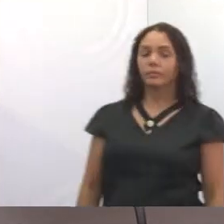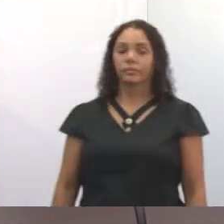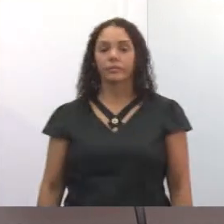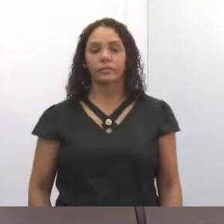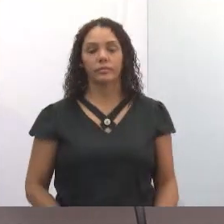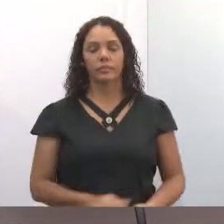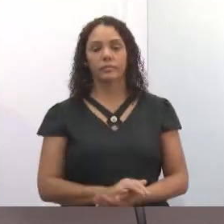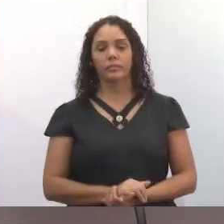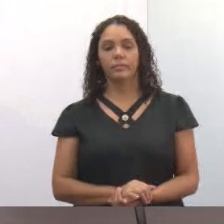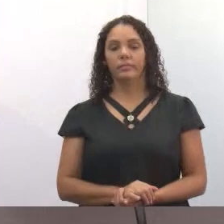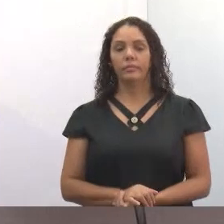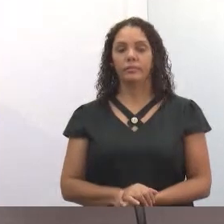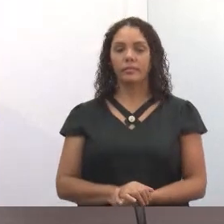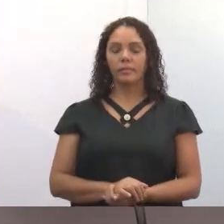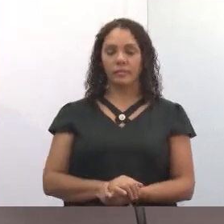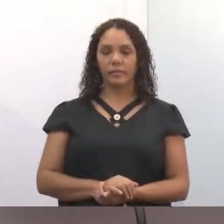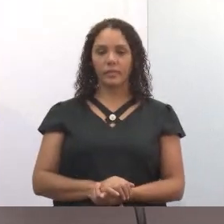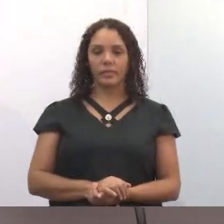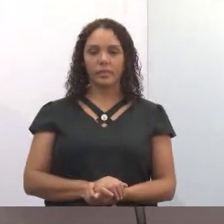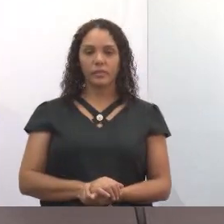multa.